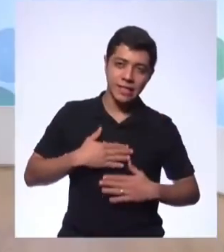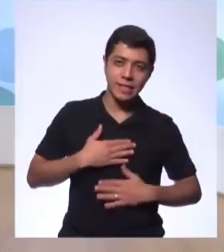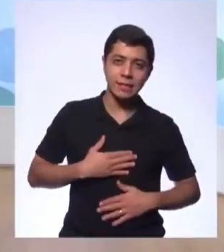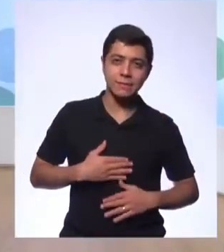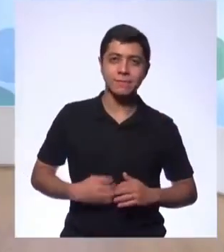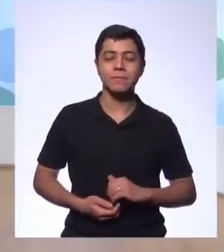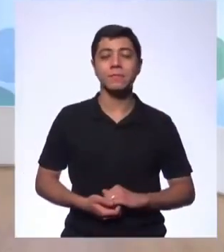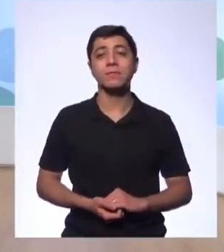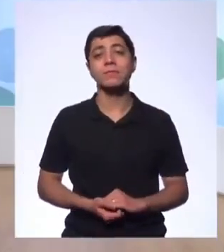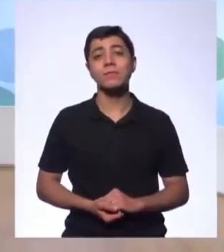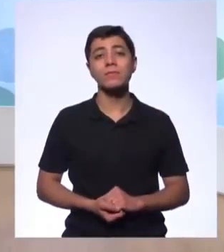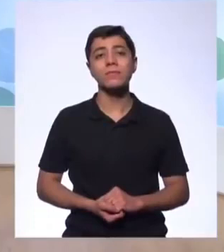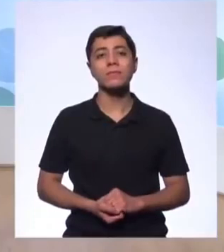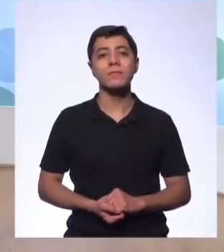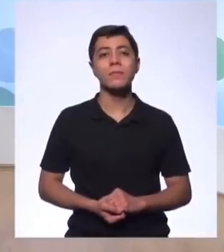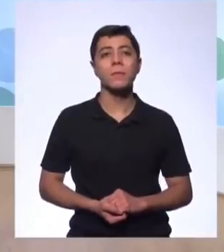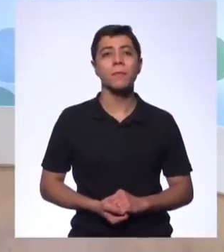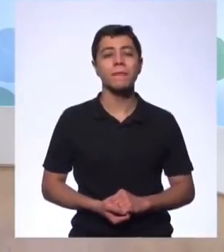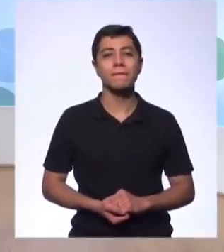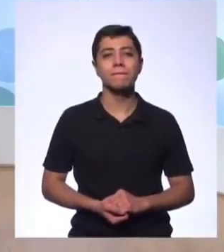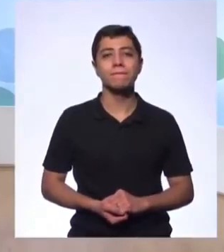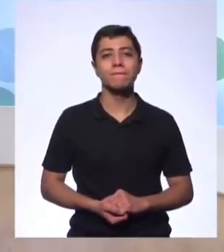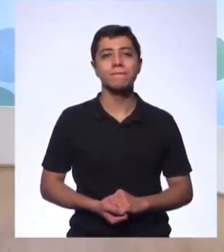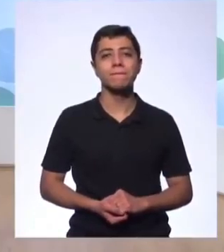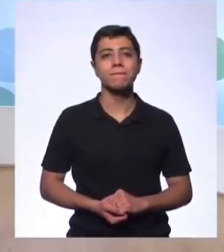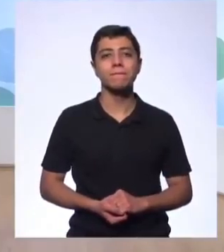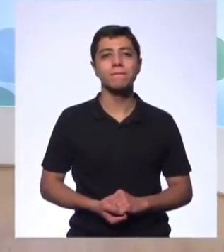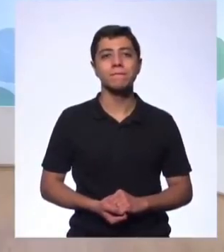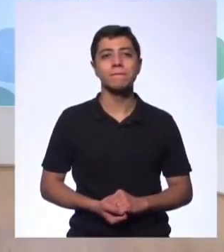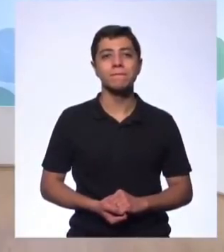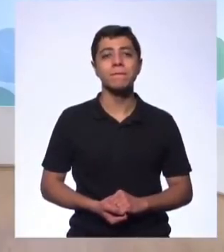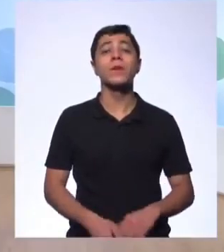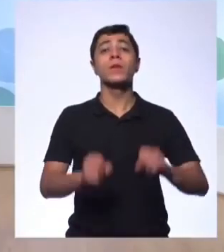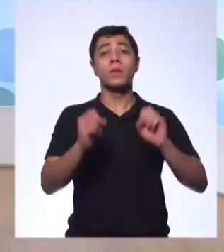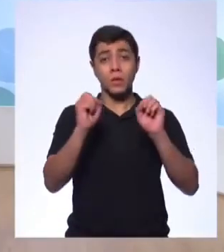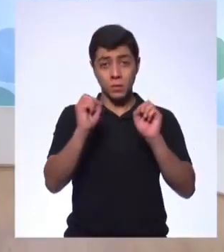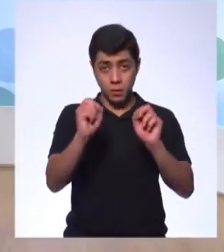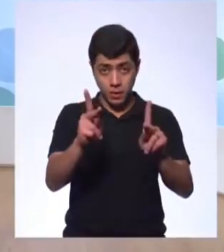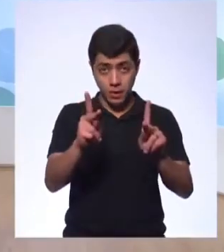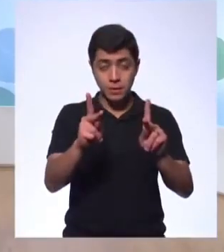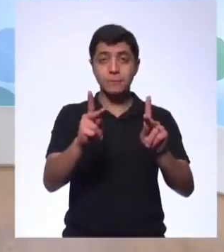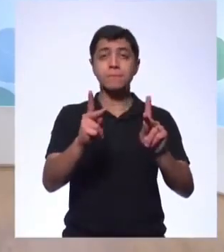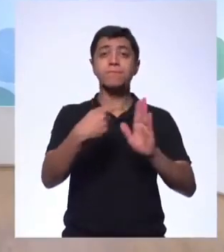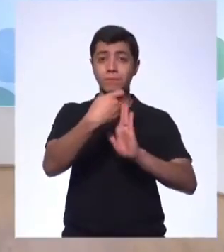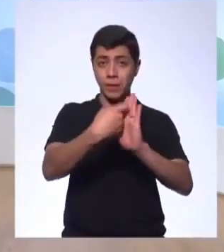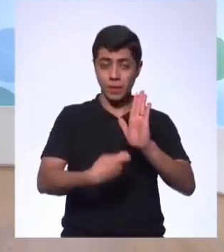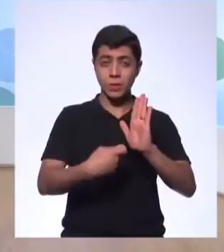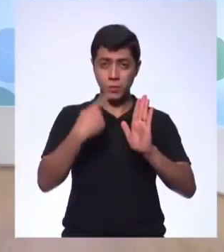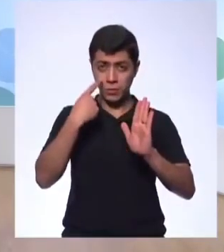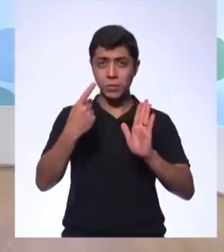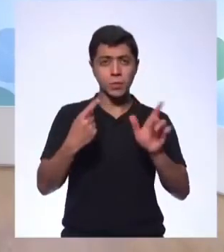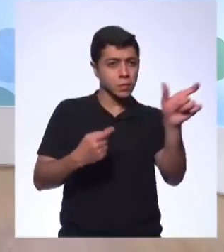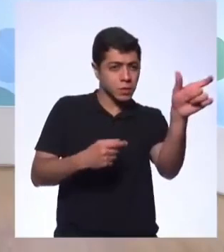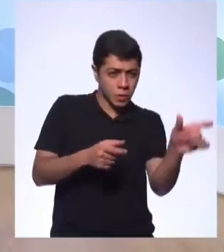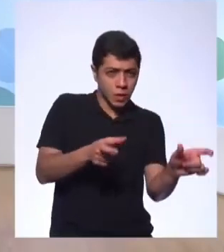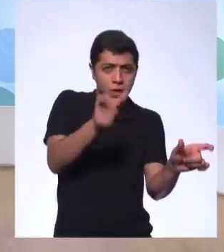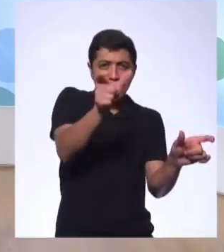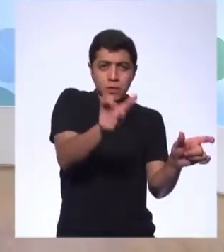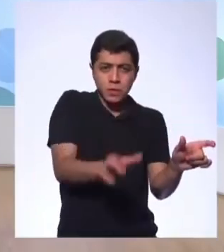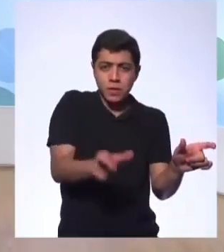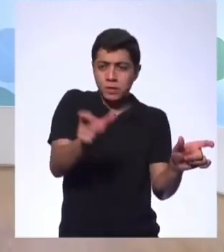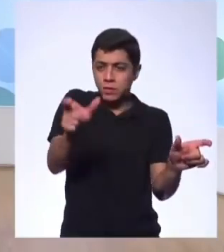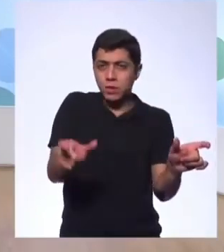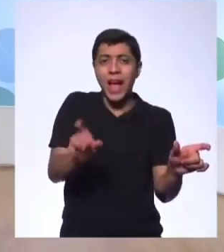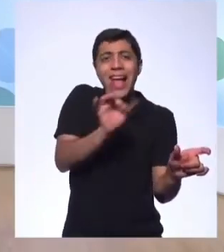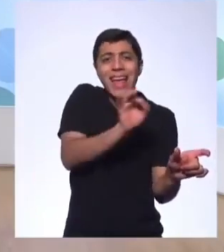favor. Olha só, começamos a nossa pequena encenação. Vocês acompanhem o texto, por favor, né? Então, o que acontece? A gente começou